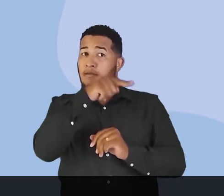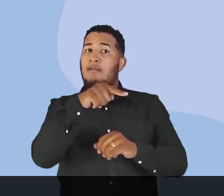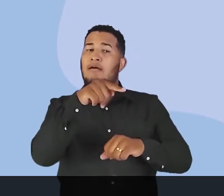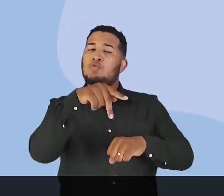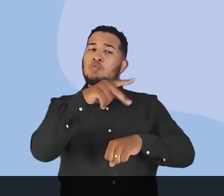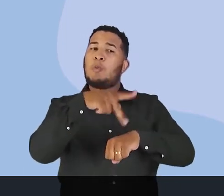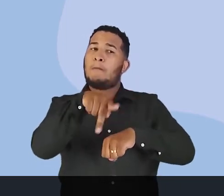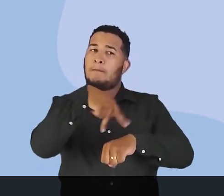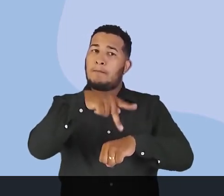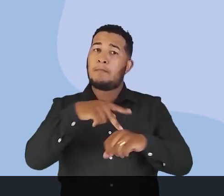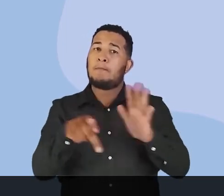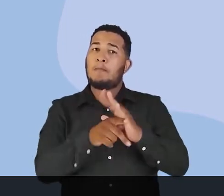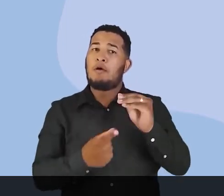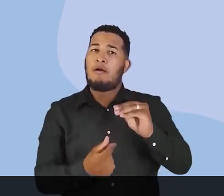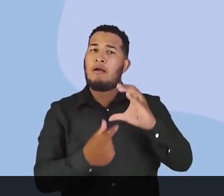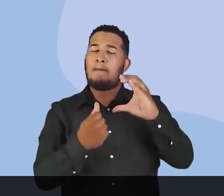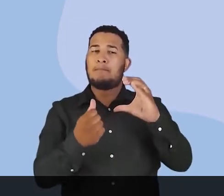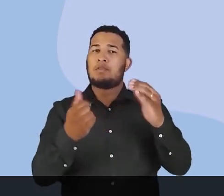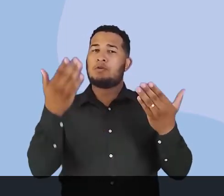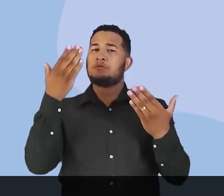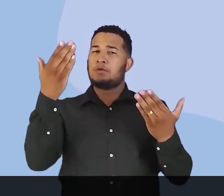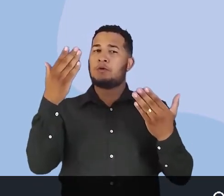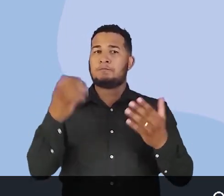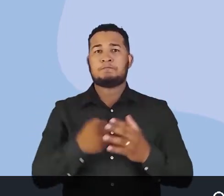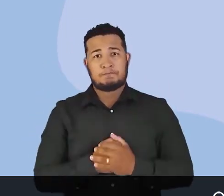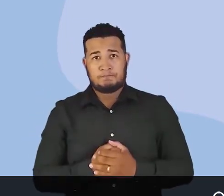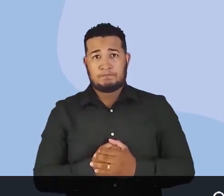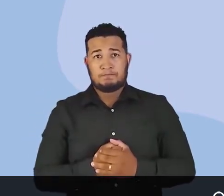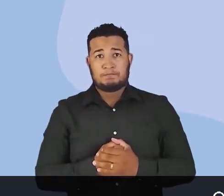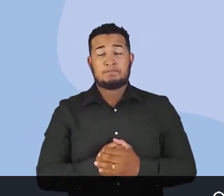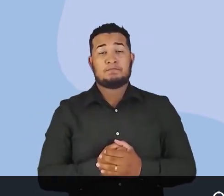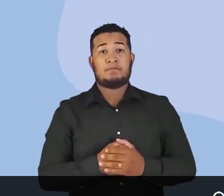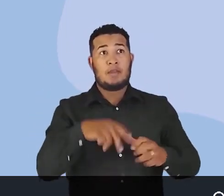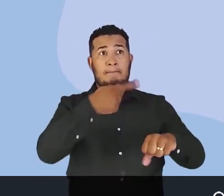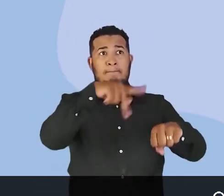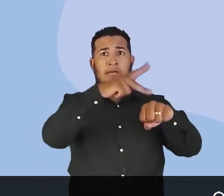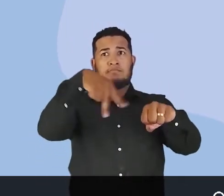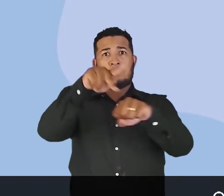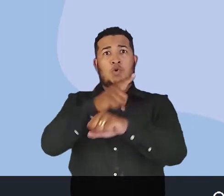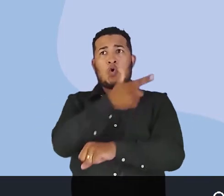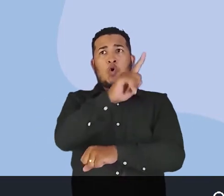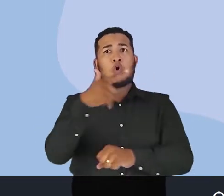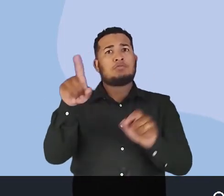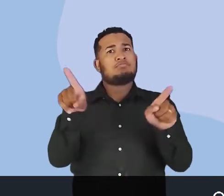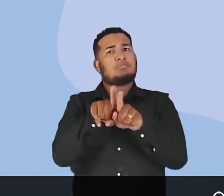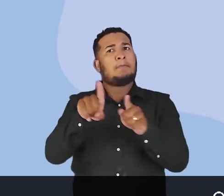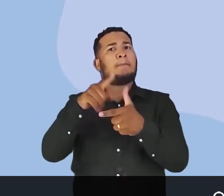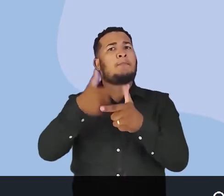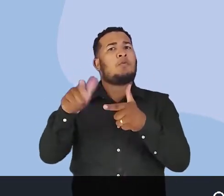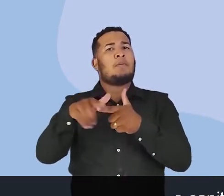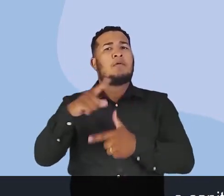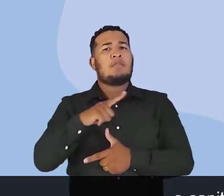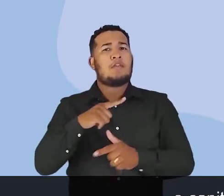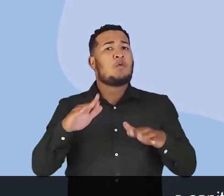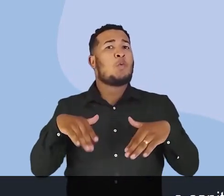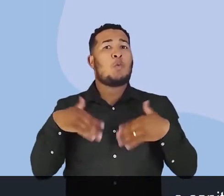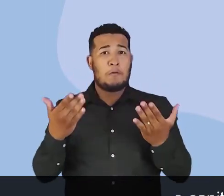crise do capital especulativo. Bom, outro grupos de países que teve problema com